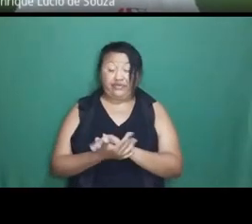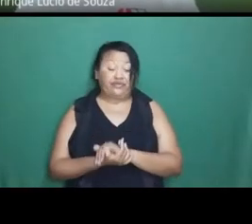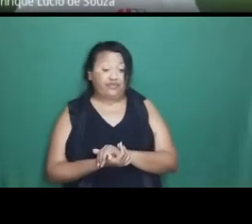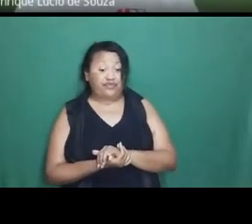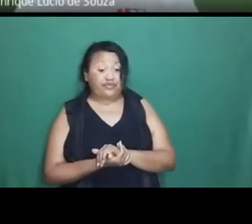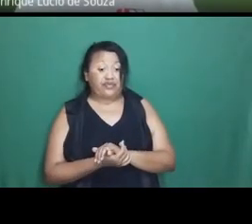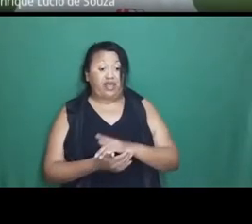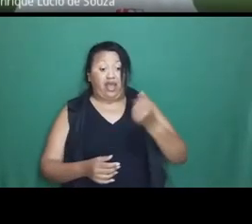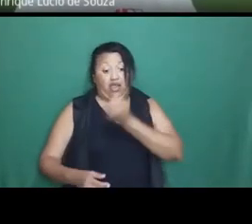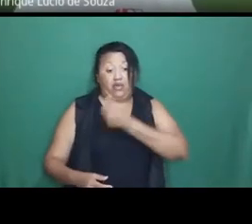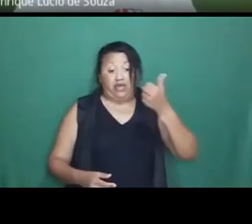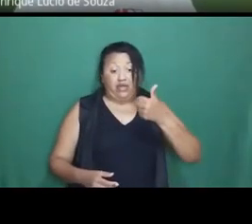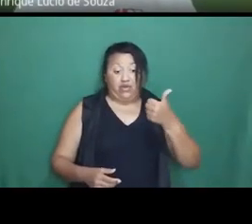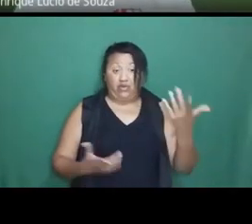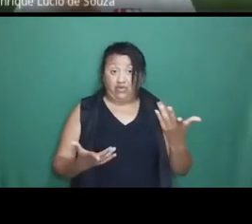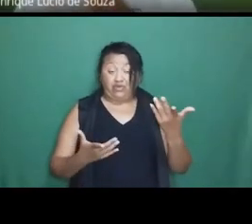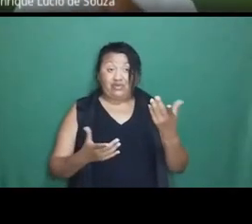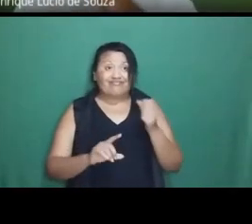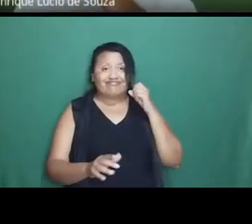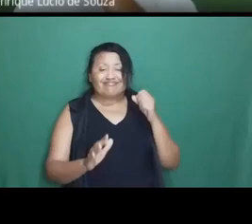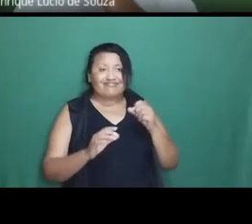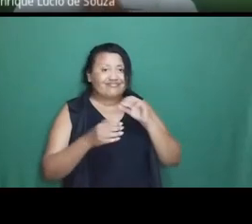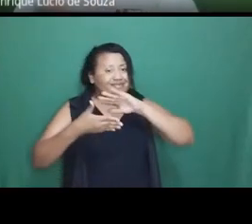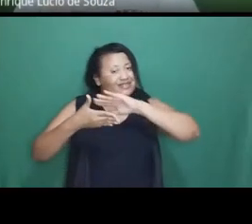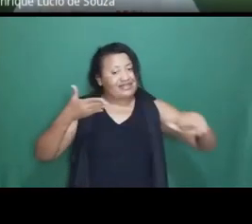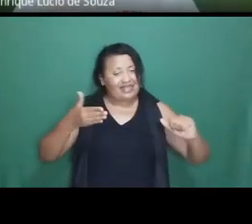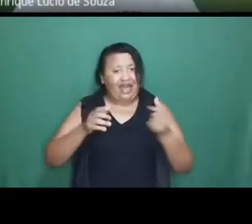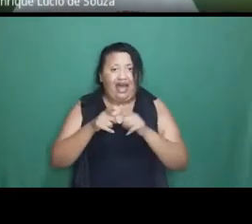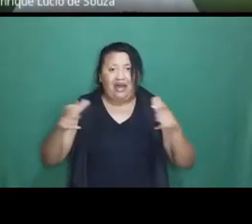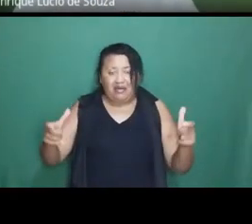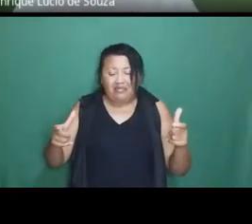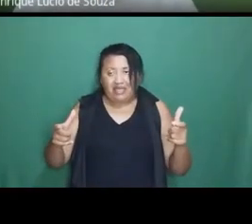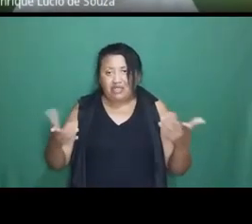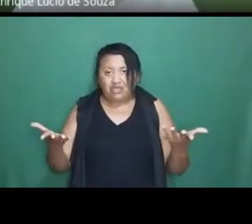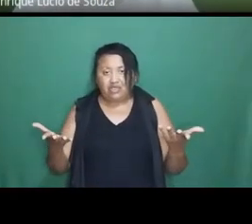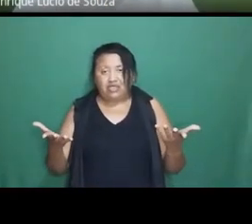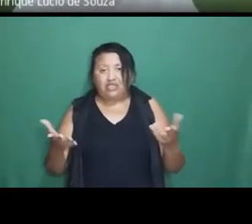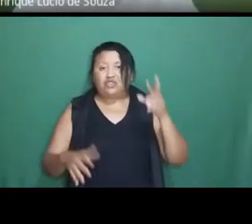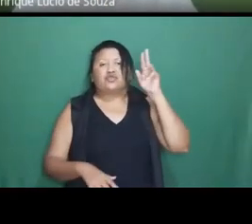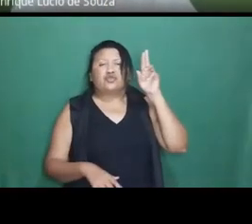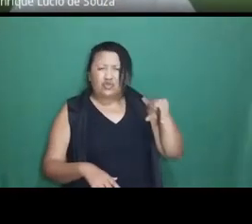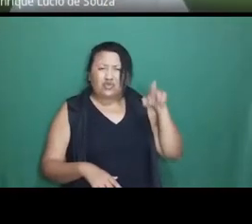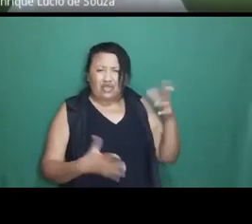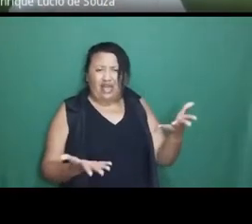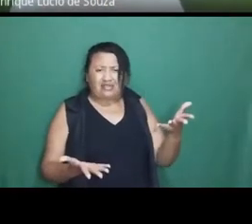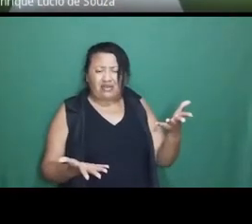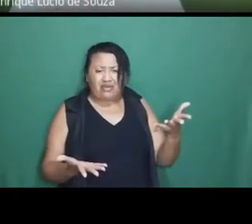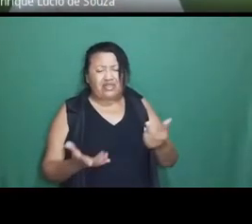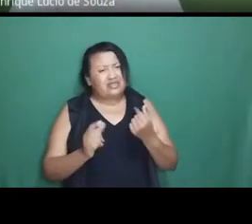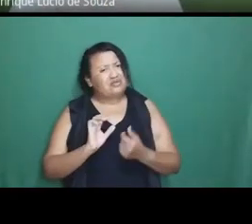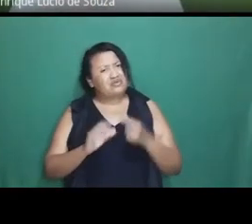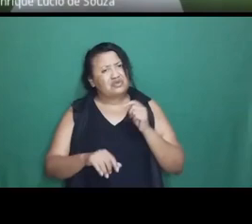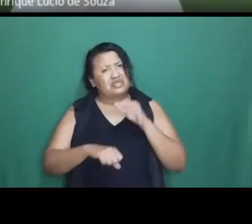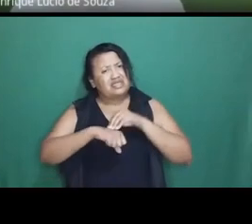número um René Descartes é o maior expoente é do racionalismo então aí de cara